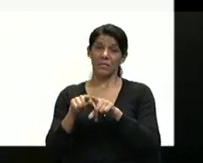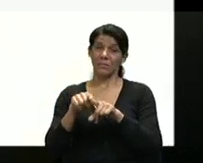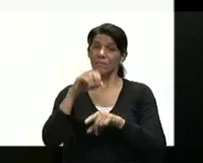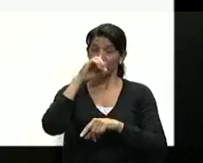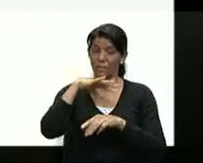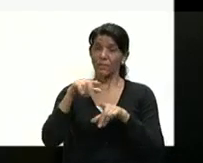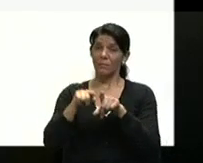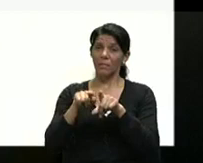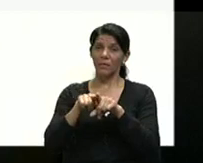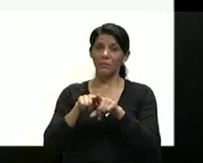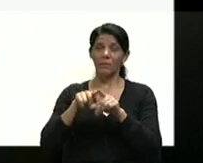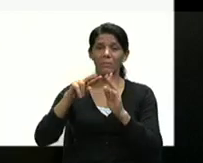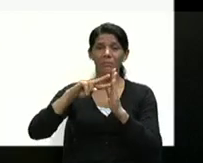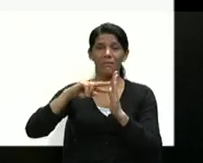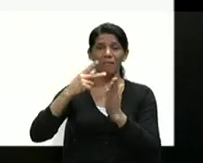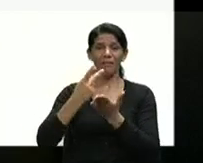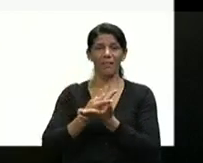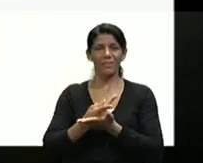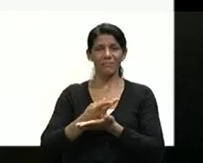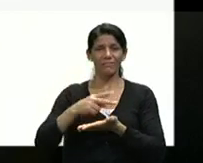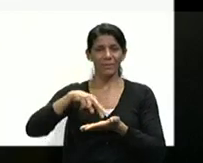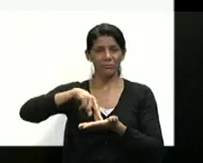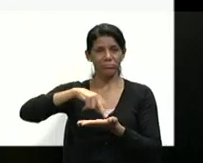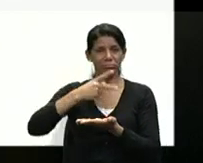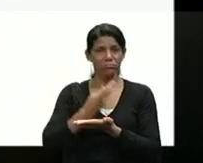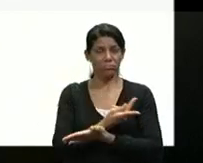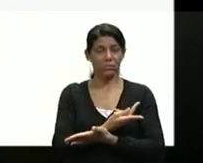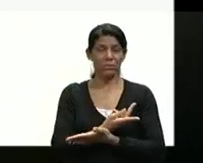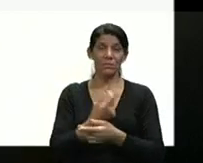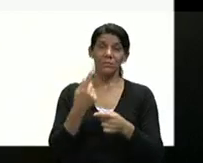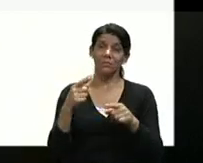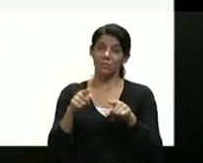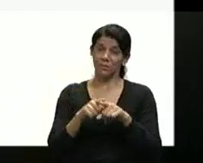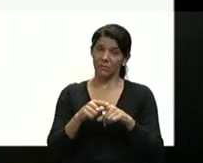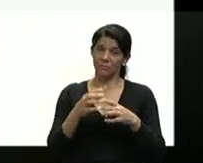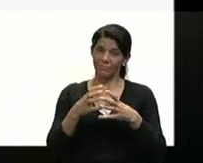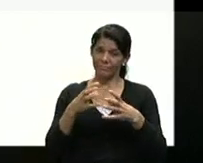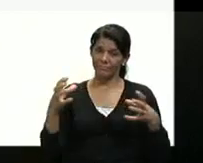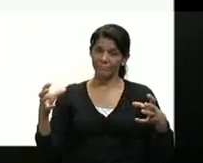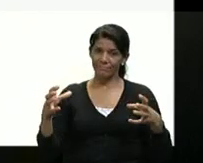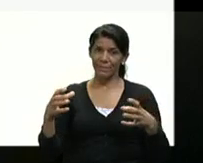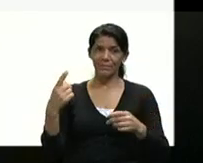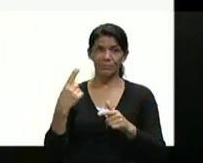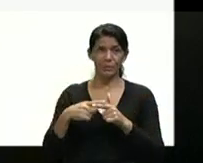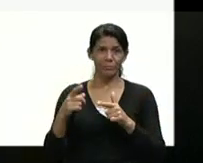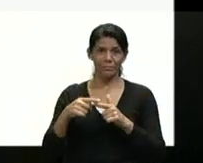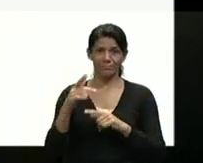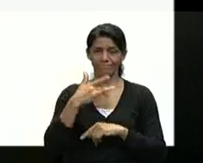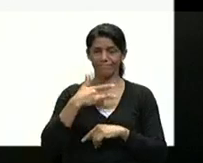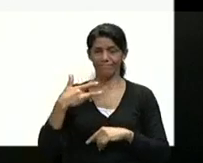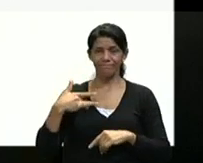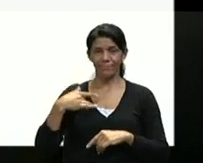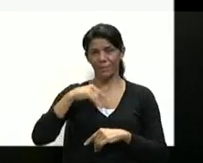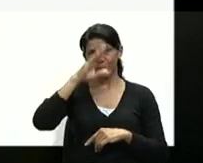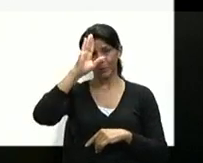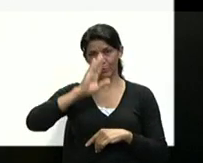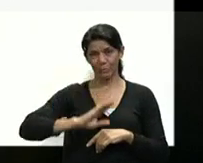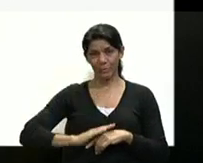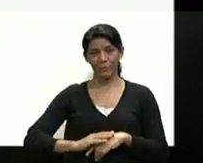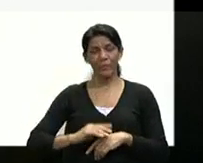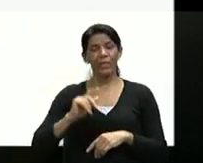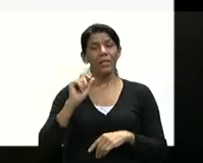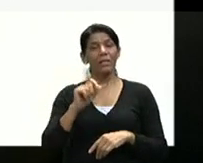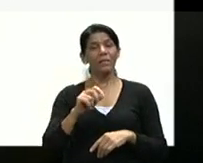acontecem entre os idosos, geram um maior problema para a saúde pública. E o que nós observamos